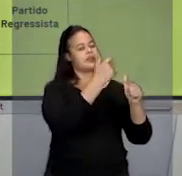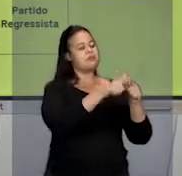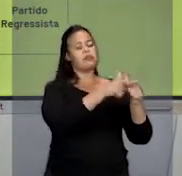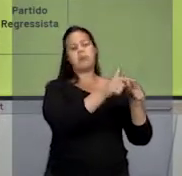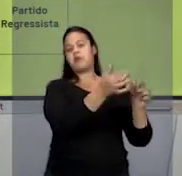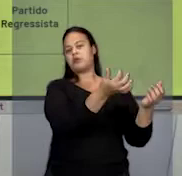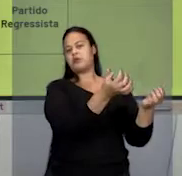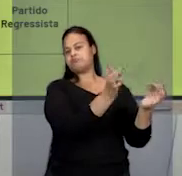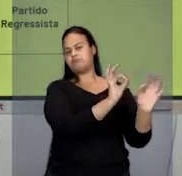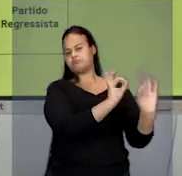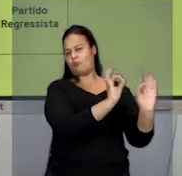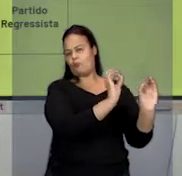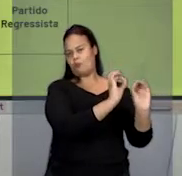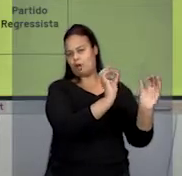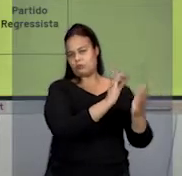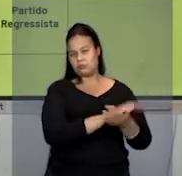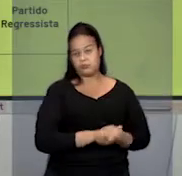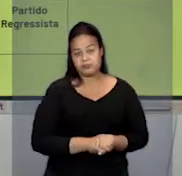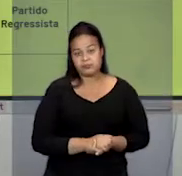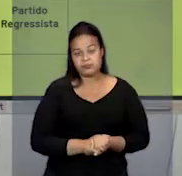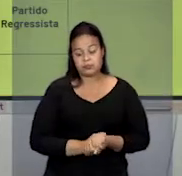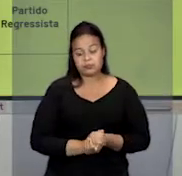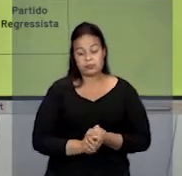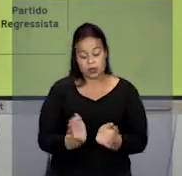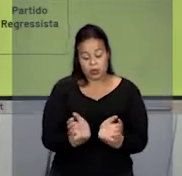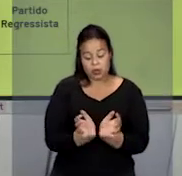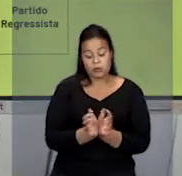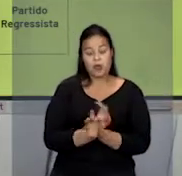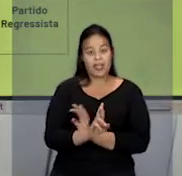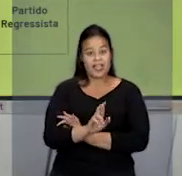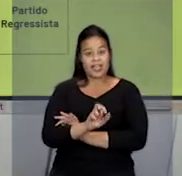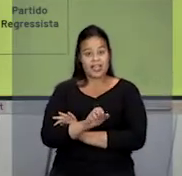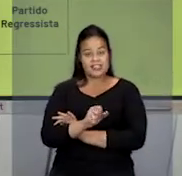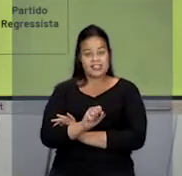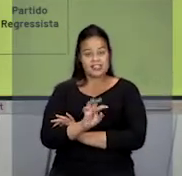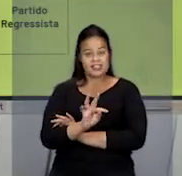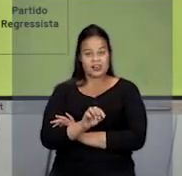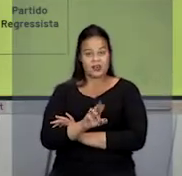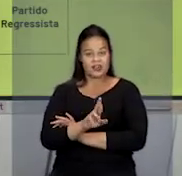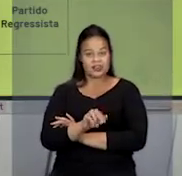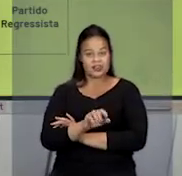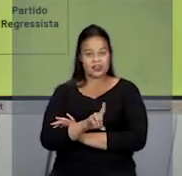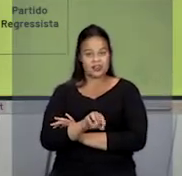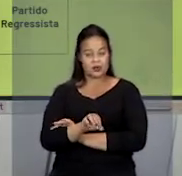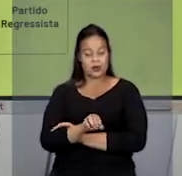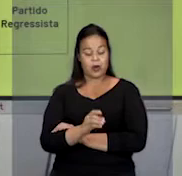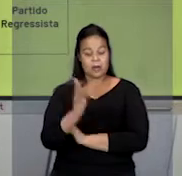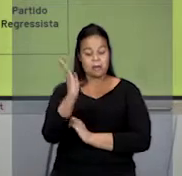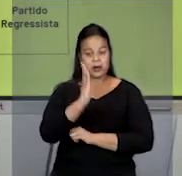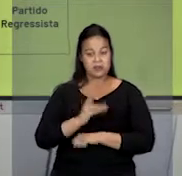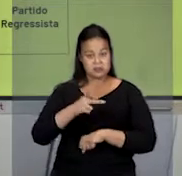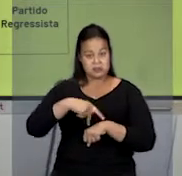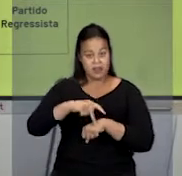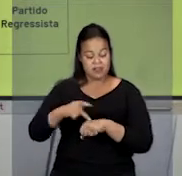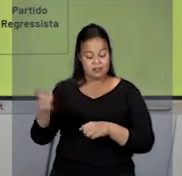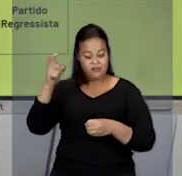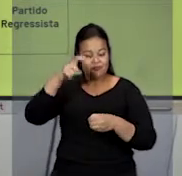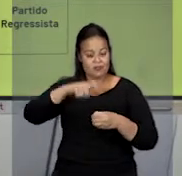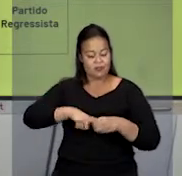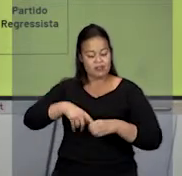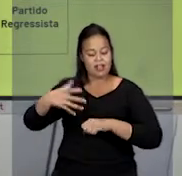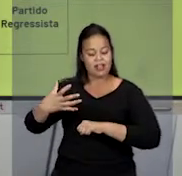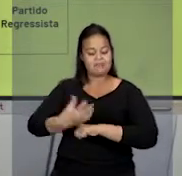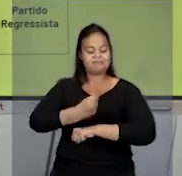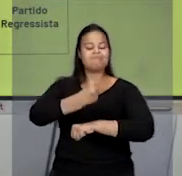problema. E o Partido Restaurador é o partido que queria que o Brasil voltasse a ser